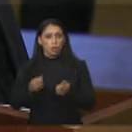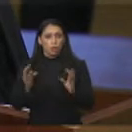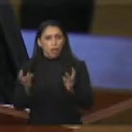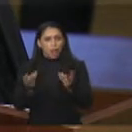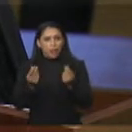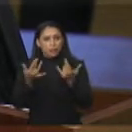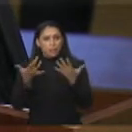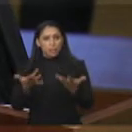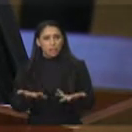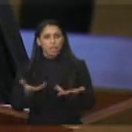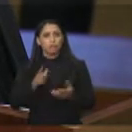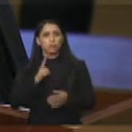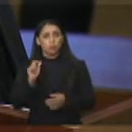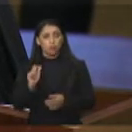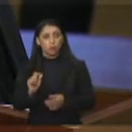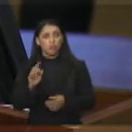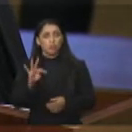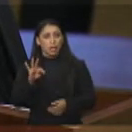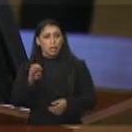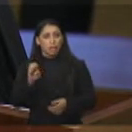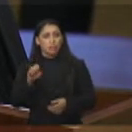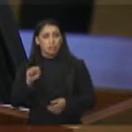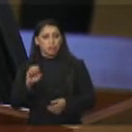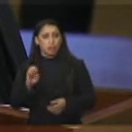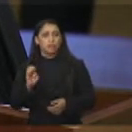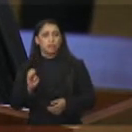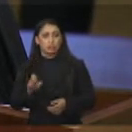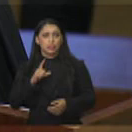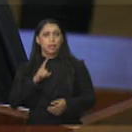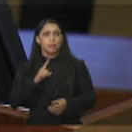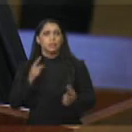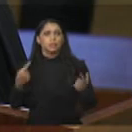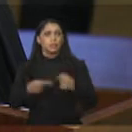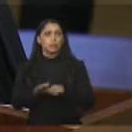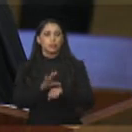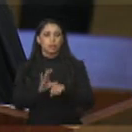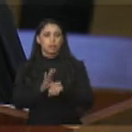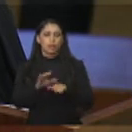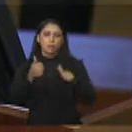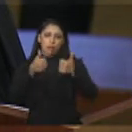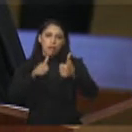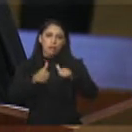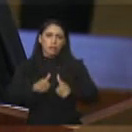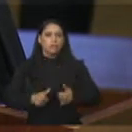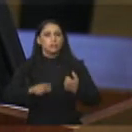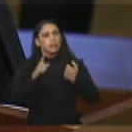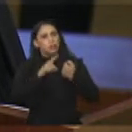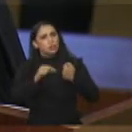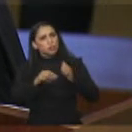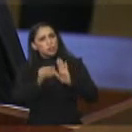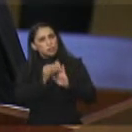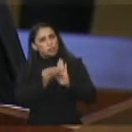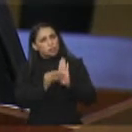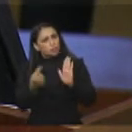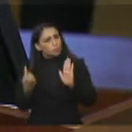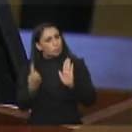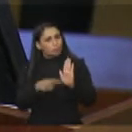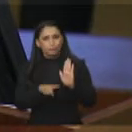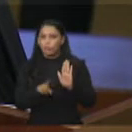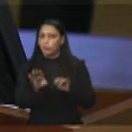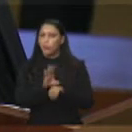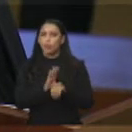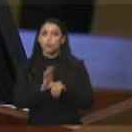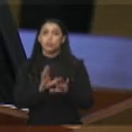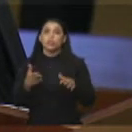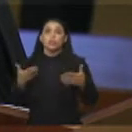a articulação da tese de inconstitucionalidade pressupõe prévio exame de dispositivos infraconstitucionais.